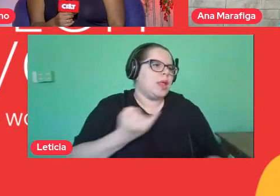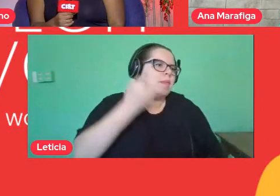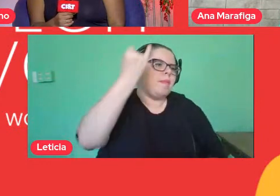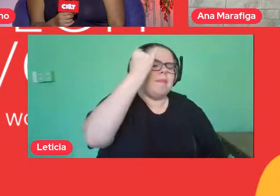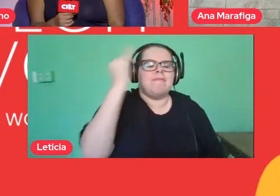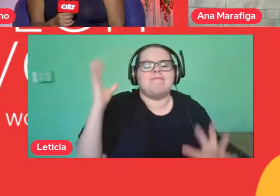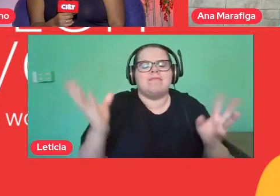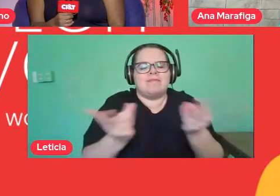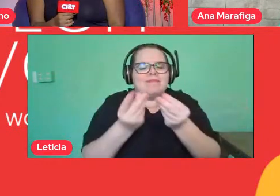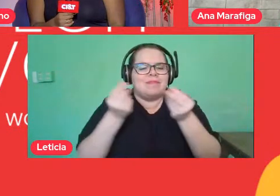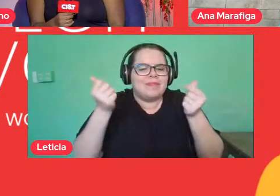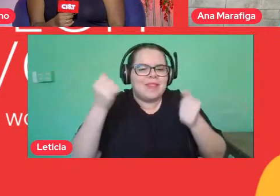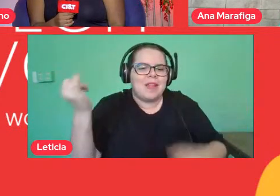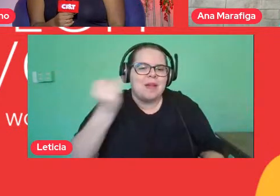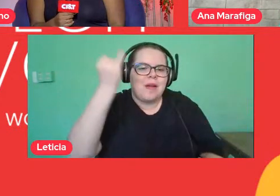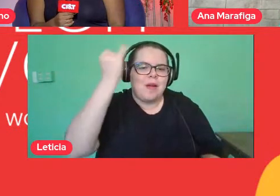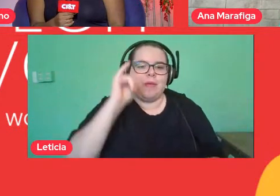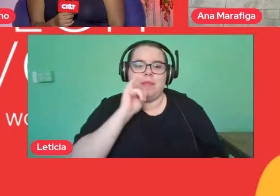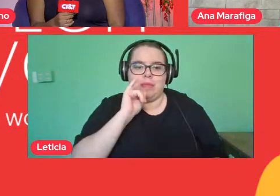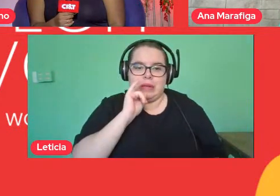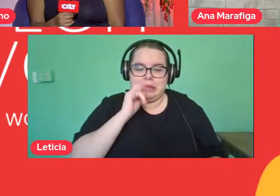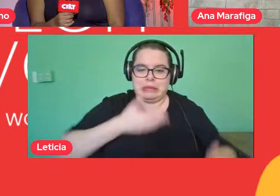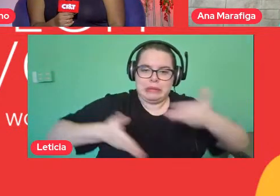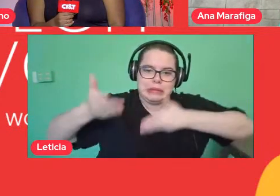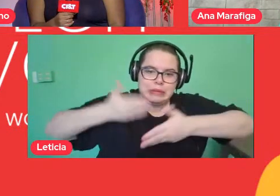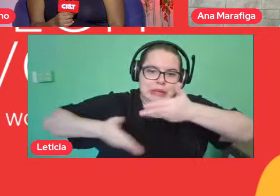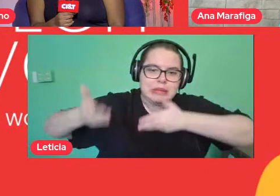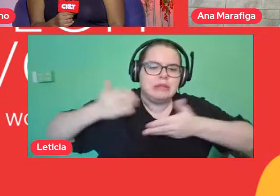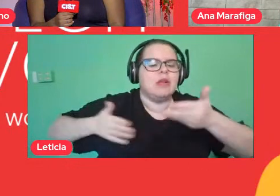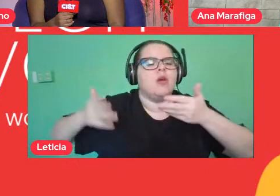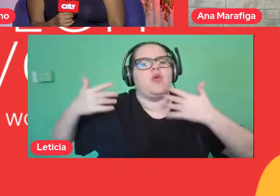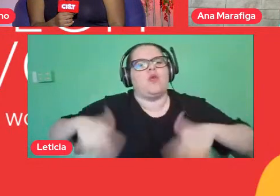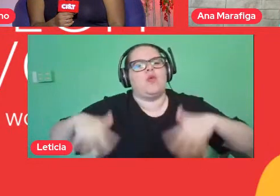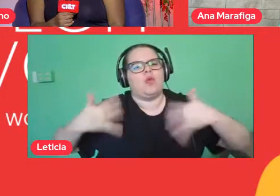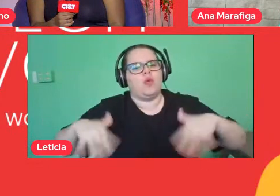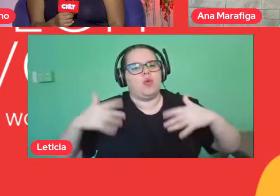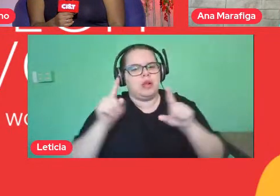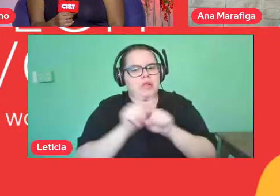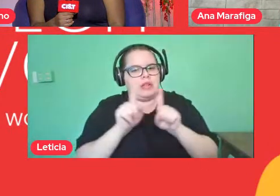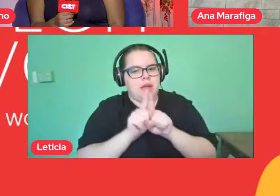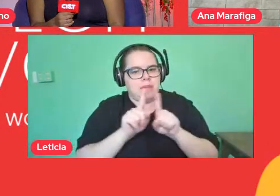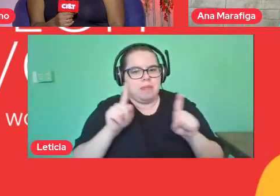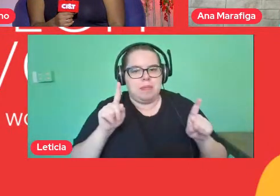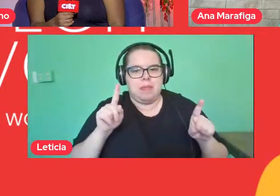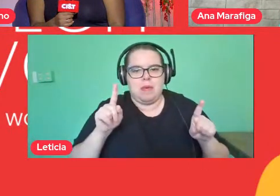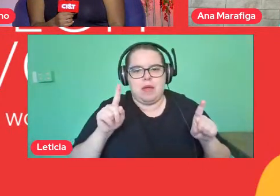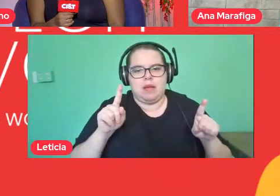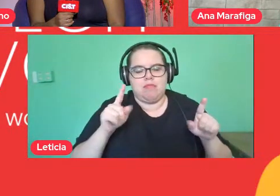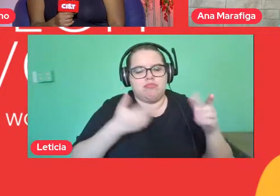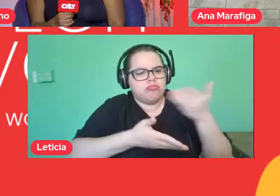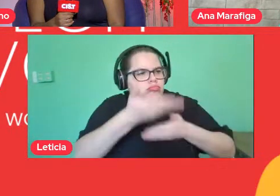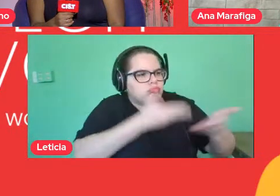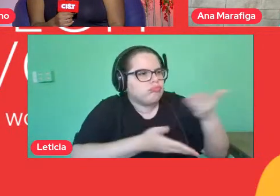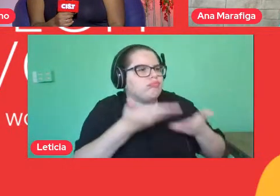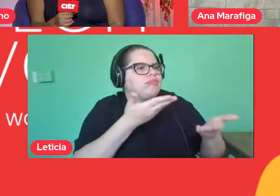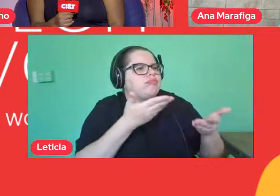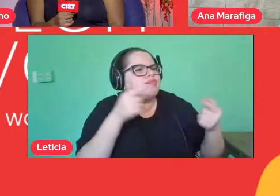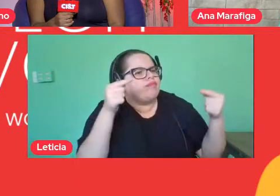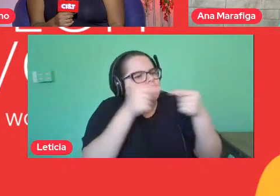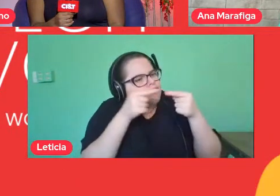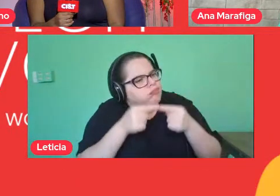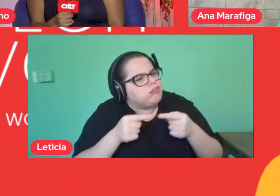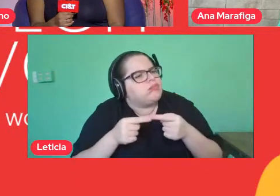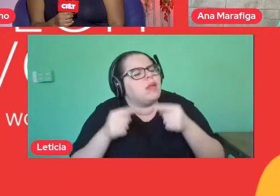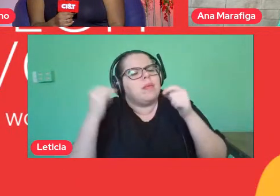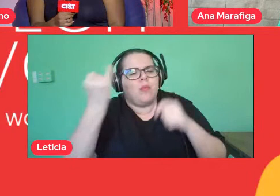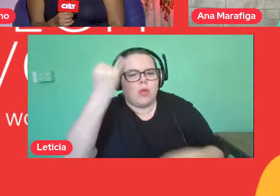rica se ela é ambidestra, né? Se ela é mecânica e orgânica, né? Se ela leva isso em consideração. Então a